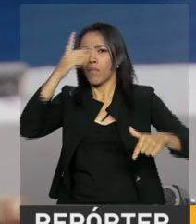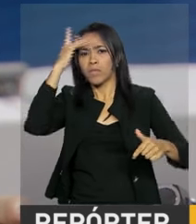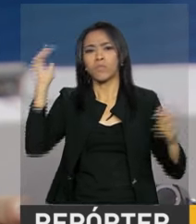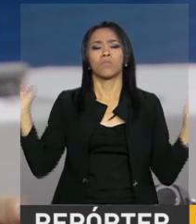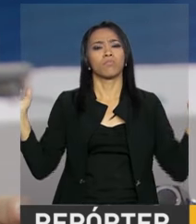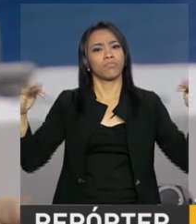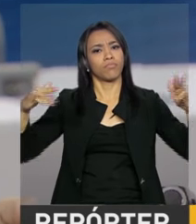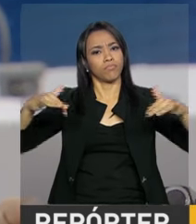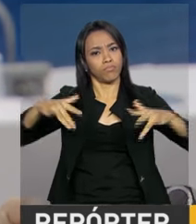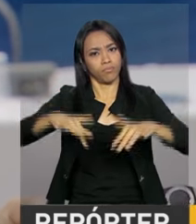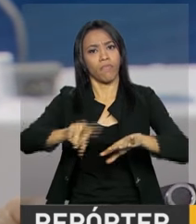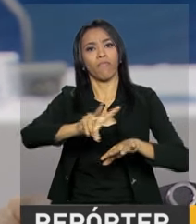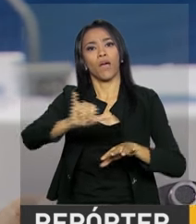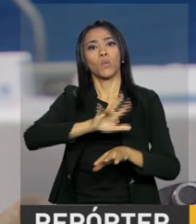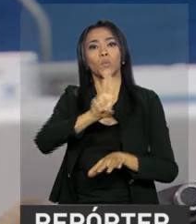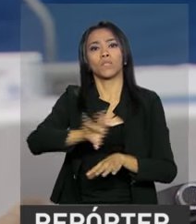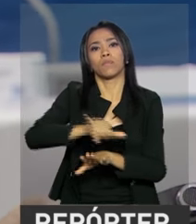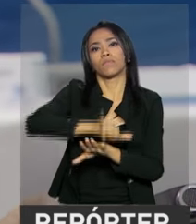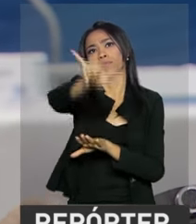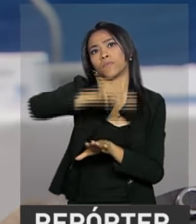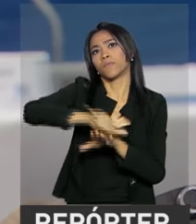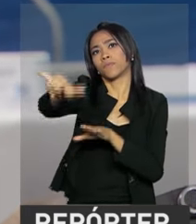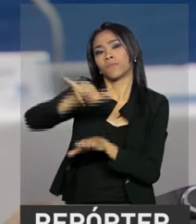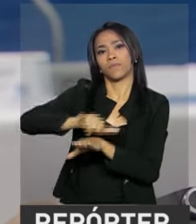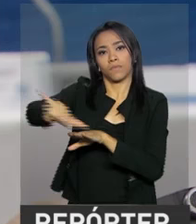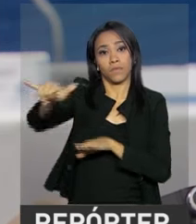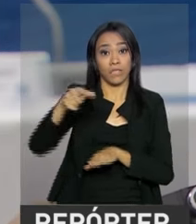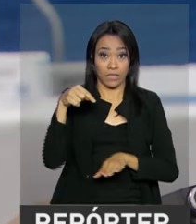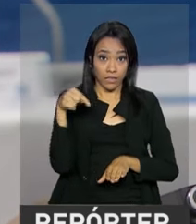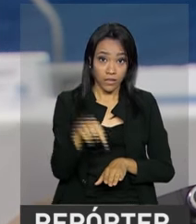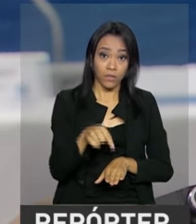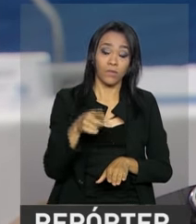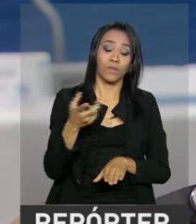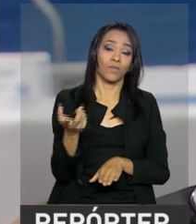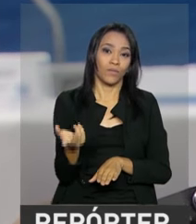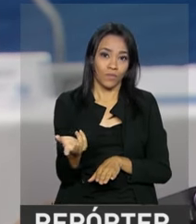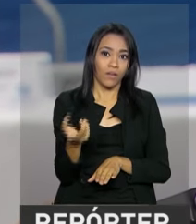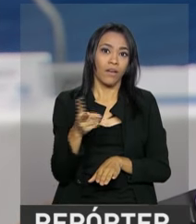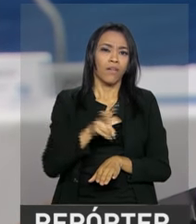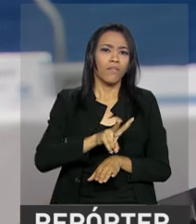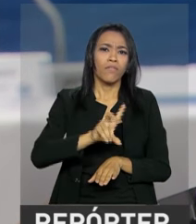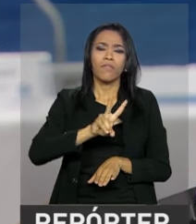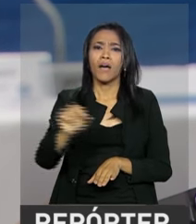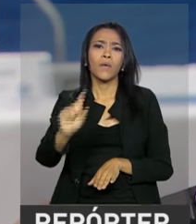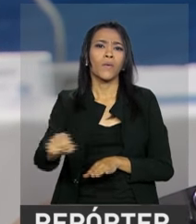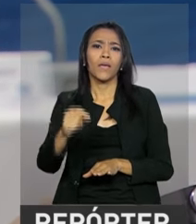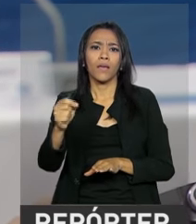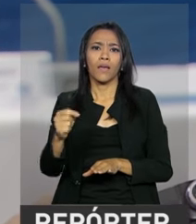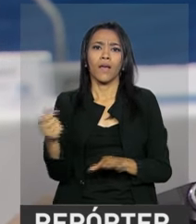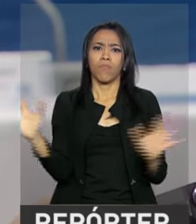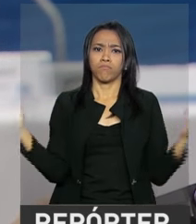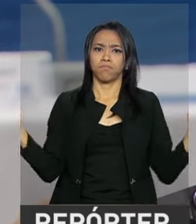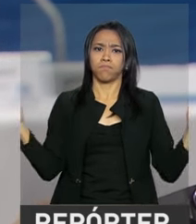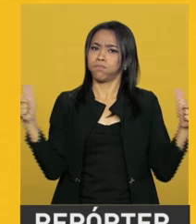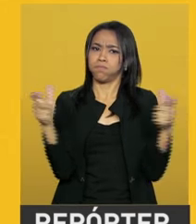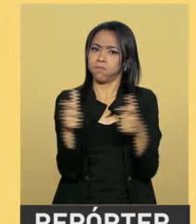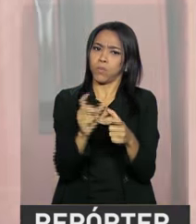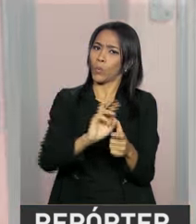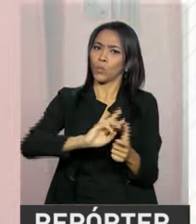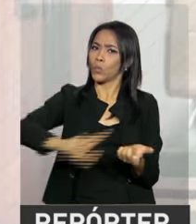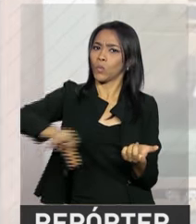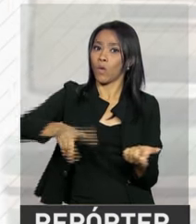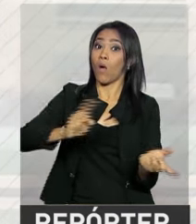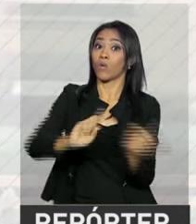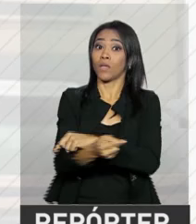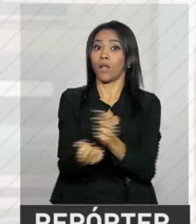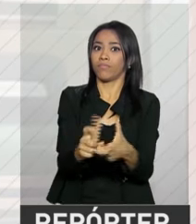trazidos pro transporte aéreo e que portanto isso se deverá levar a um acréscimo de novos passageiros e não uma diminuição A